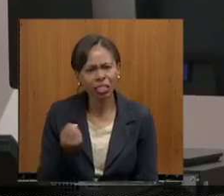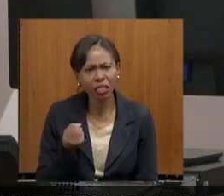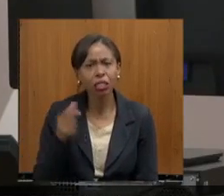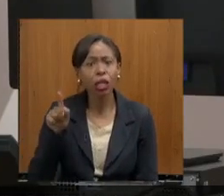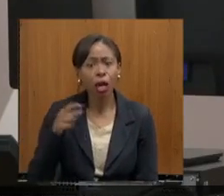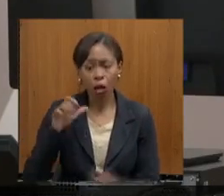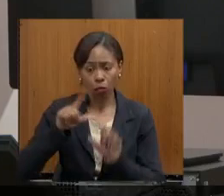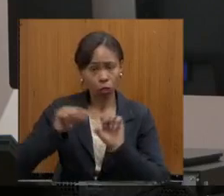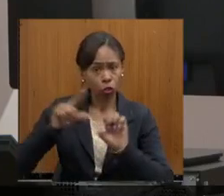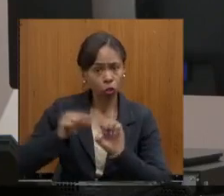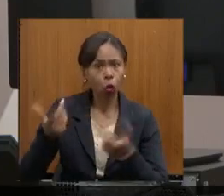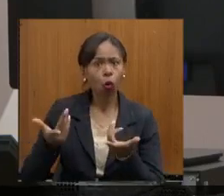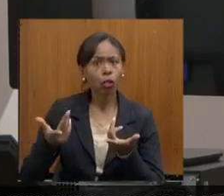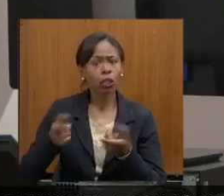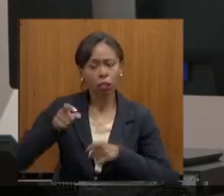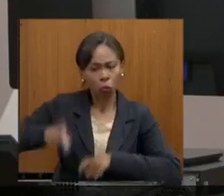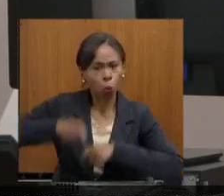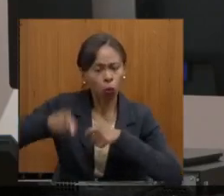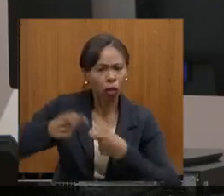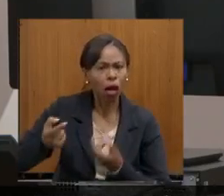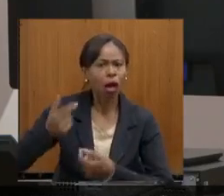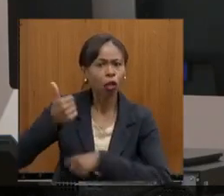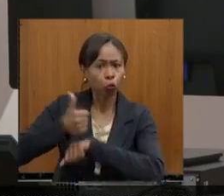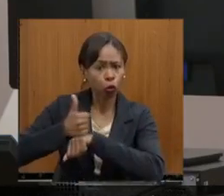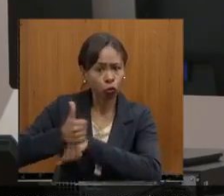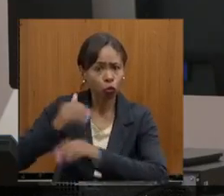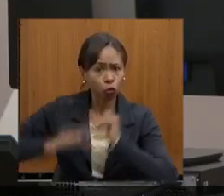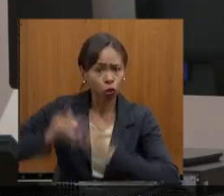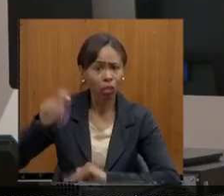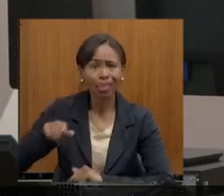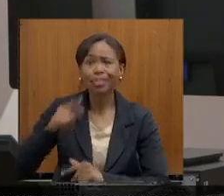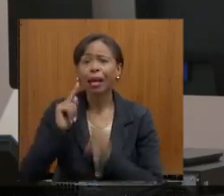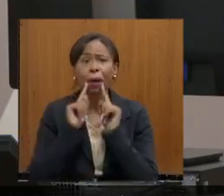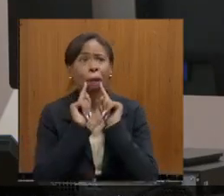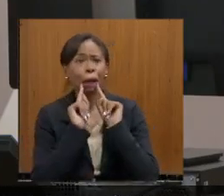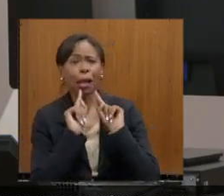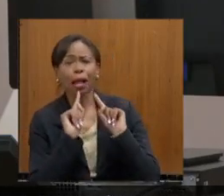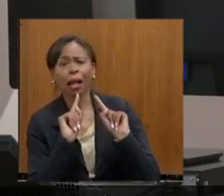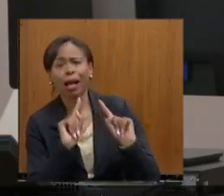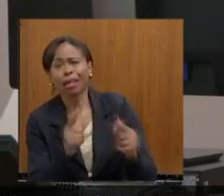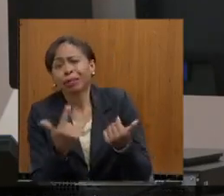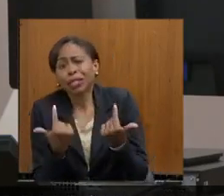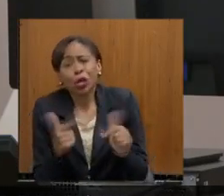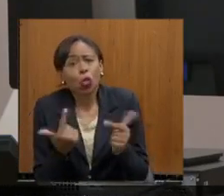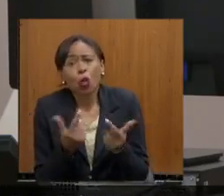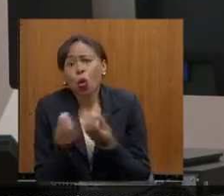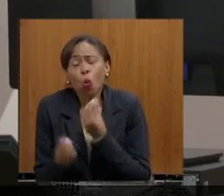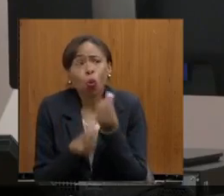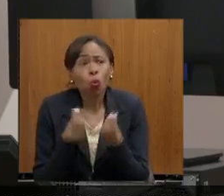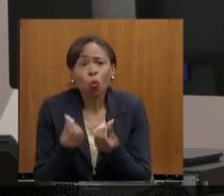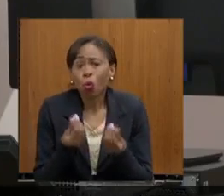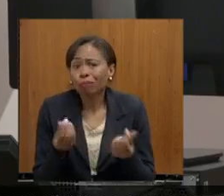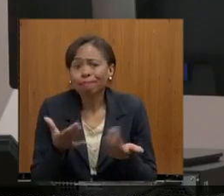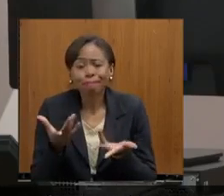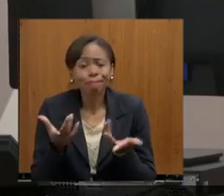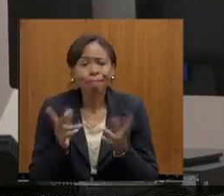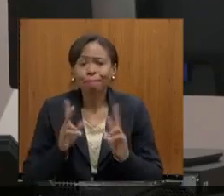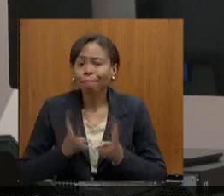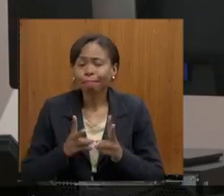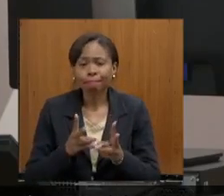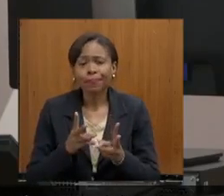grandes Produtores Rurais reclamam que não têm a capacidade de segurar os pivôs para